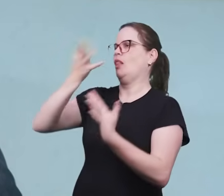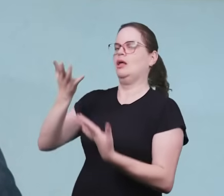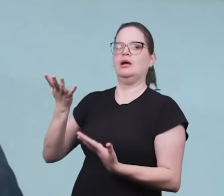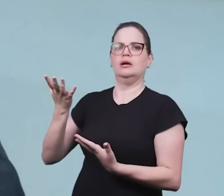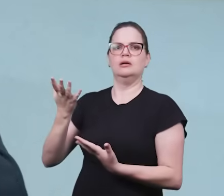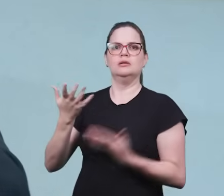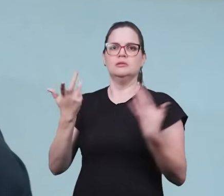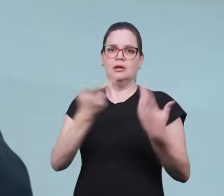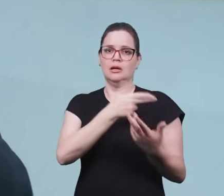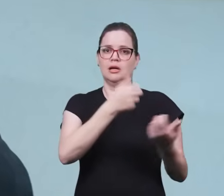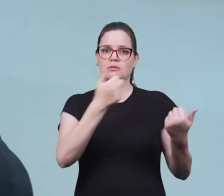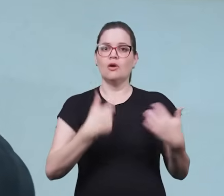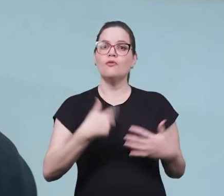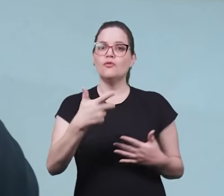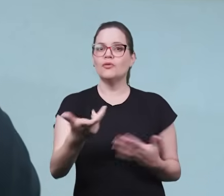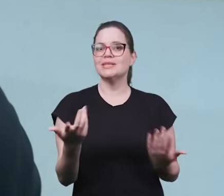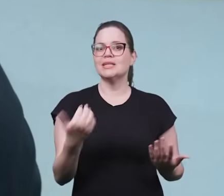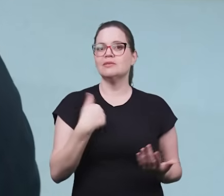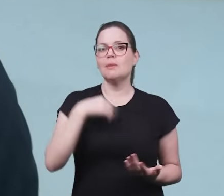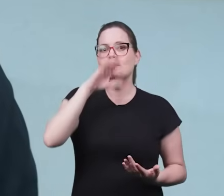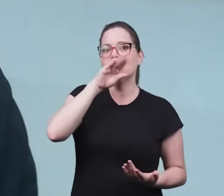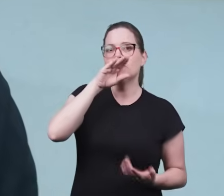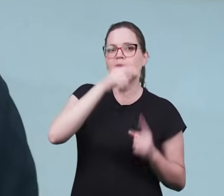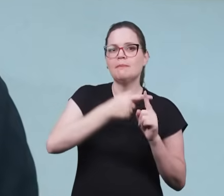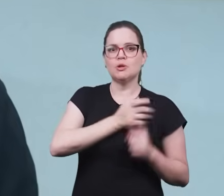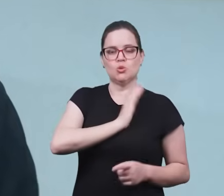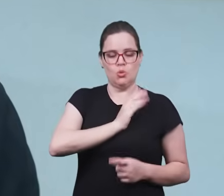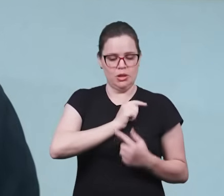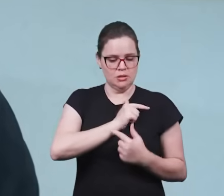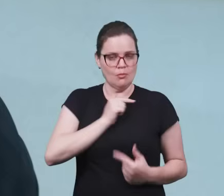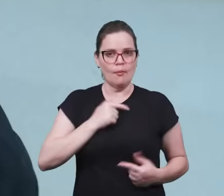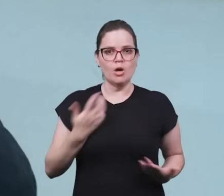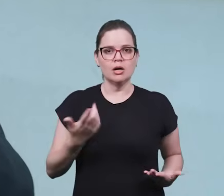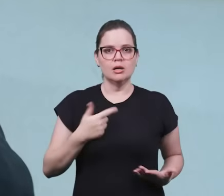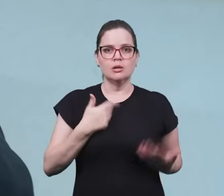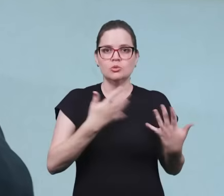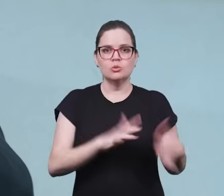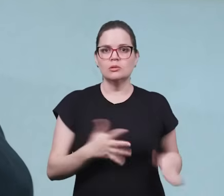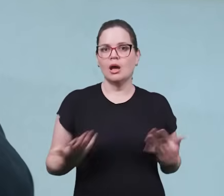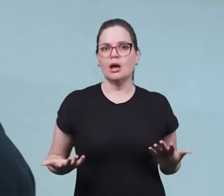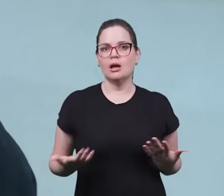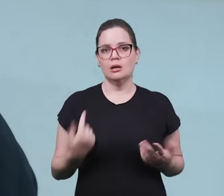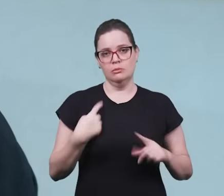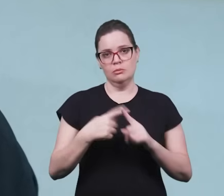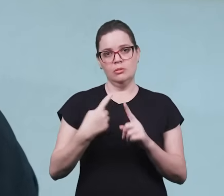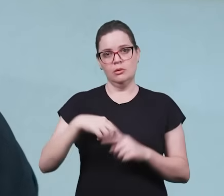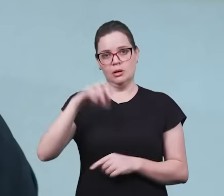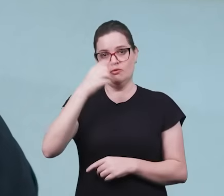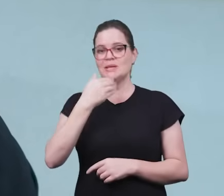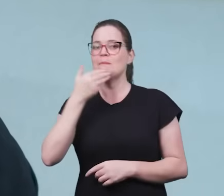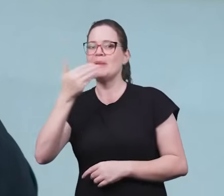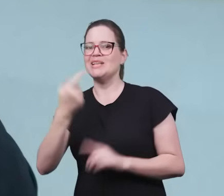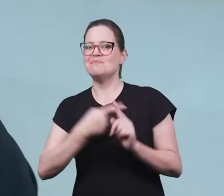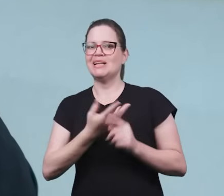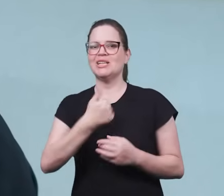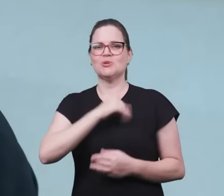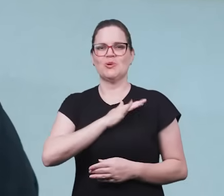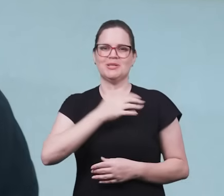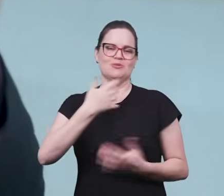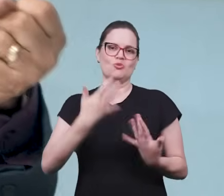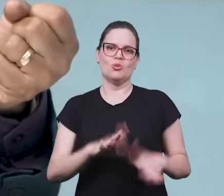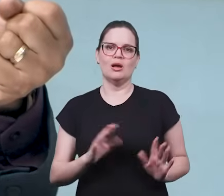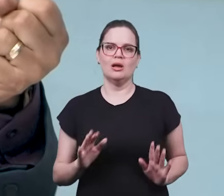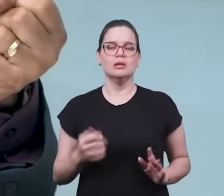adianta você pedir com os seus lábios aquilo que o seu coração não queira, porque Deus tudo conhece, Ele tudo sabe. E quando